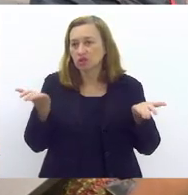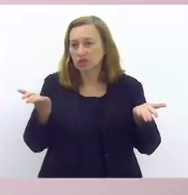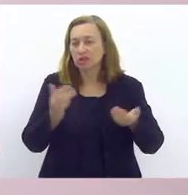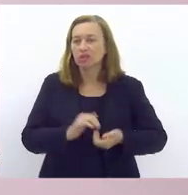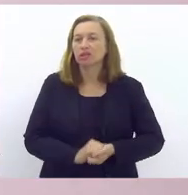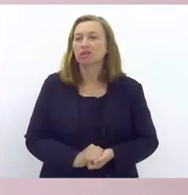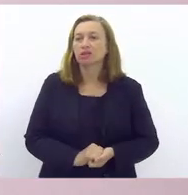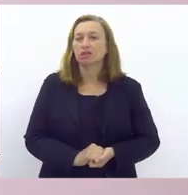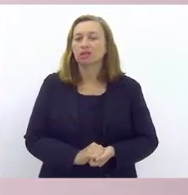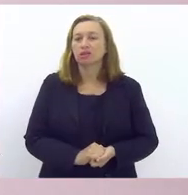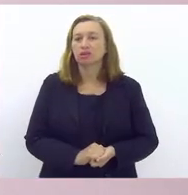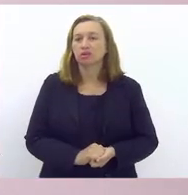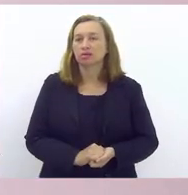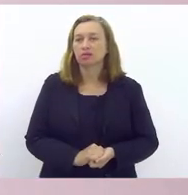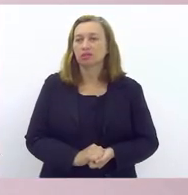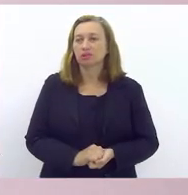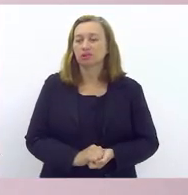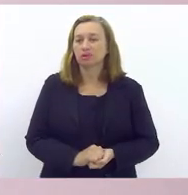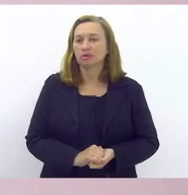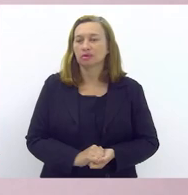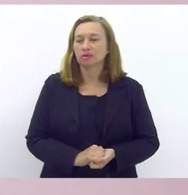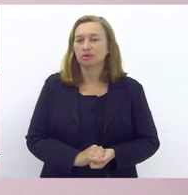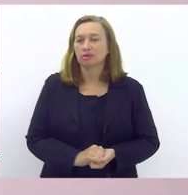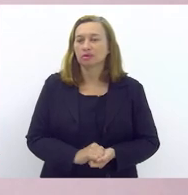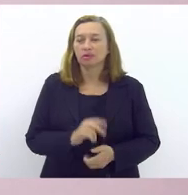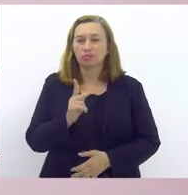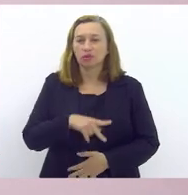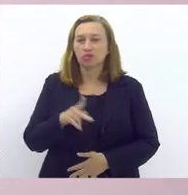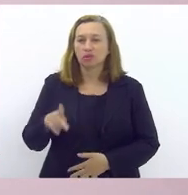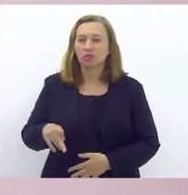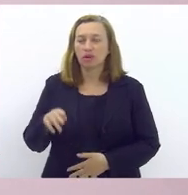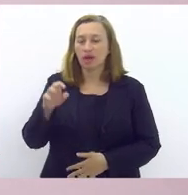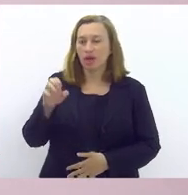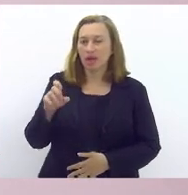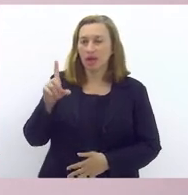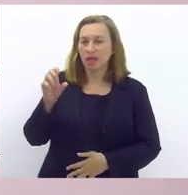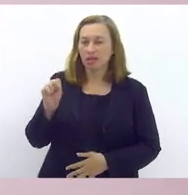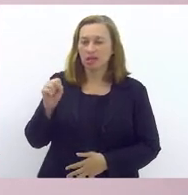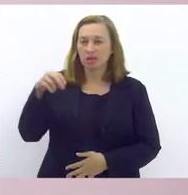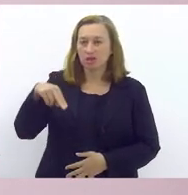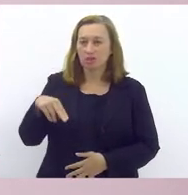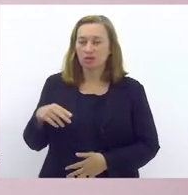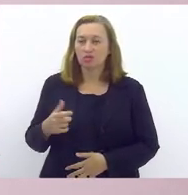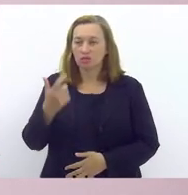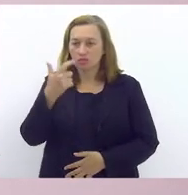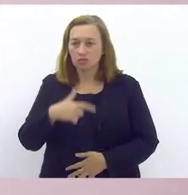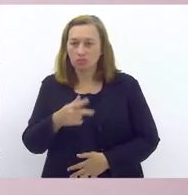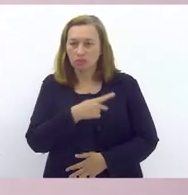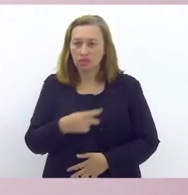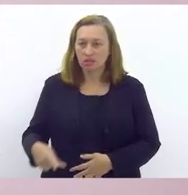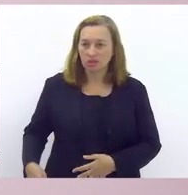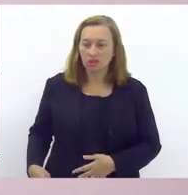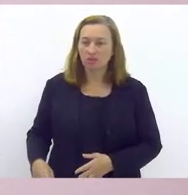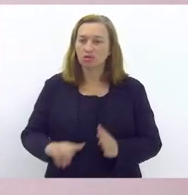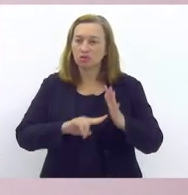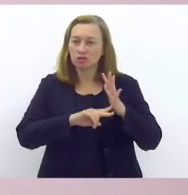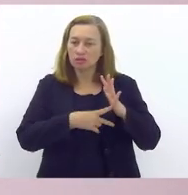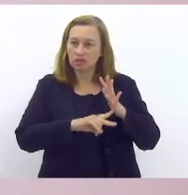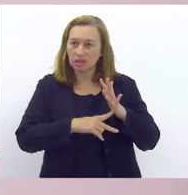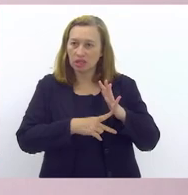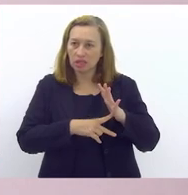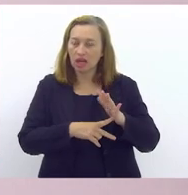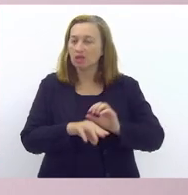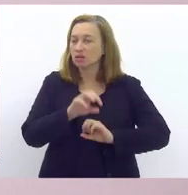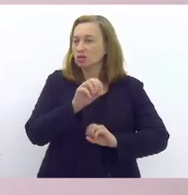todes. Eu sou o professor Elcio, estou na presidência do Simpro Rio. O Simpro Rio é o Sindicato